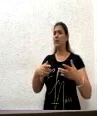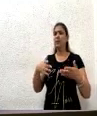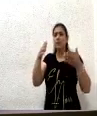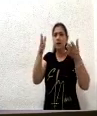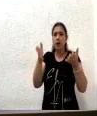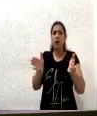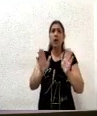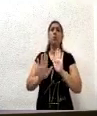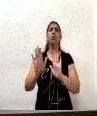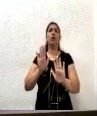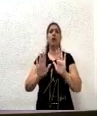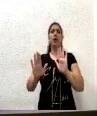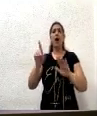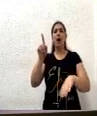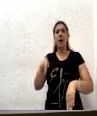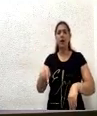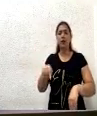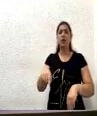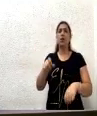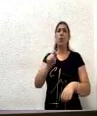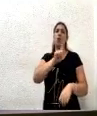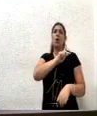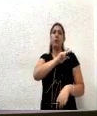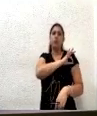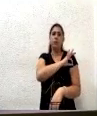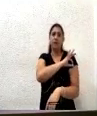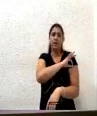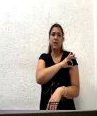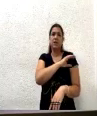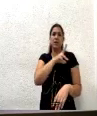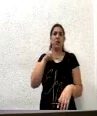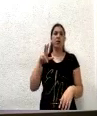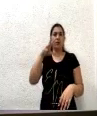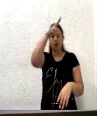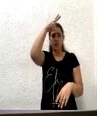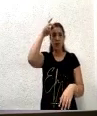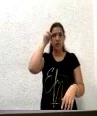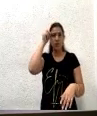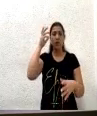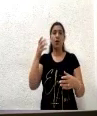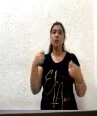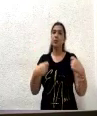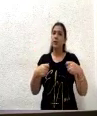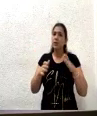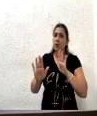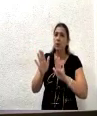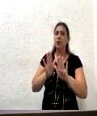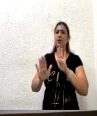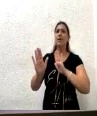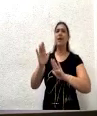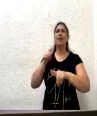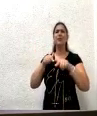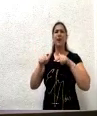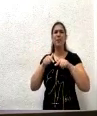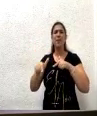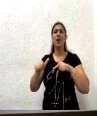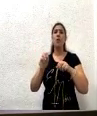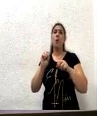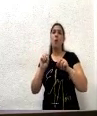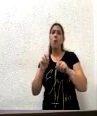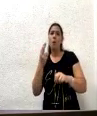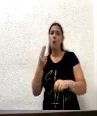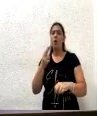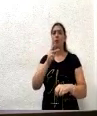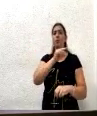município uma guarda municipal, uma das melhores do país, sempre falei isso, juntamente com o trabalho da polícia militar, da polícia